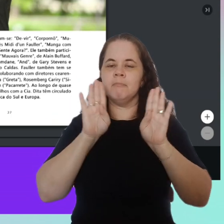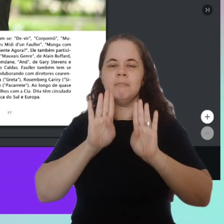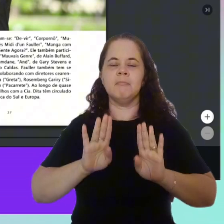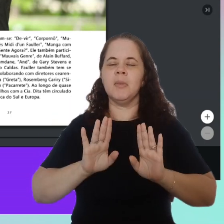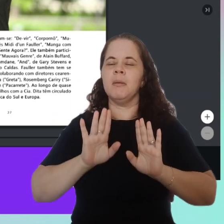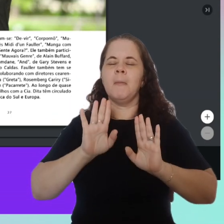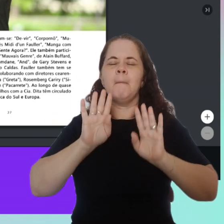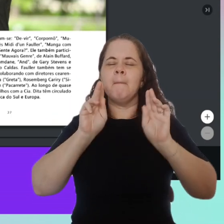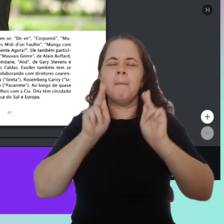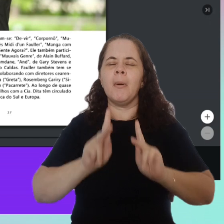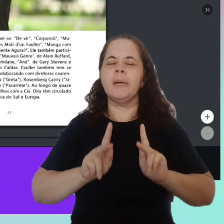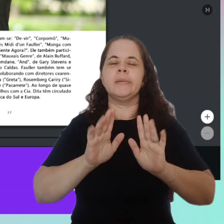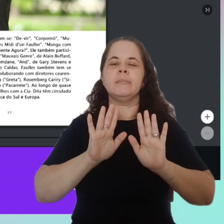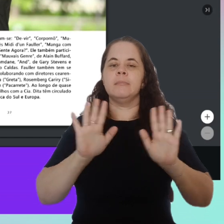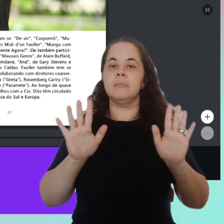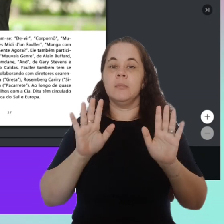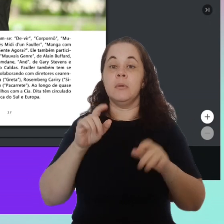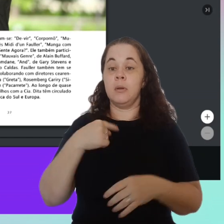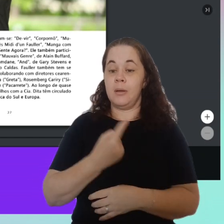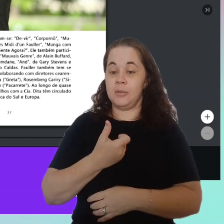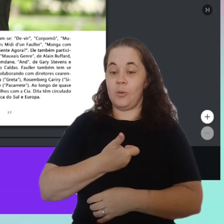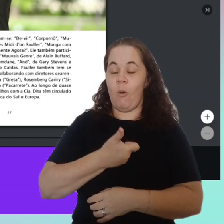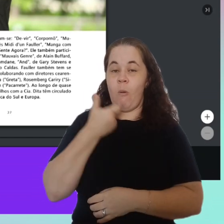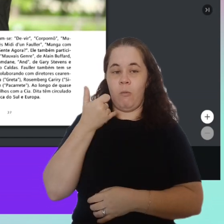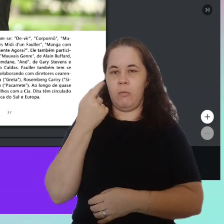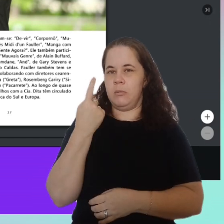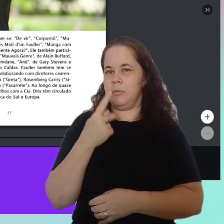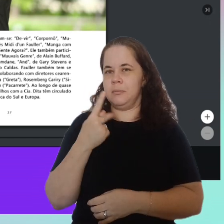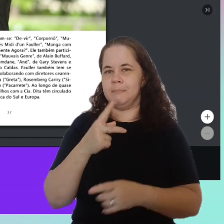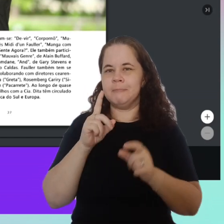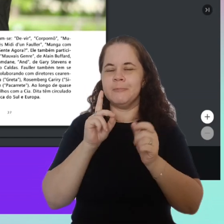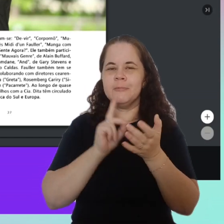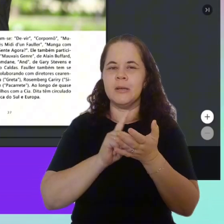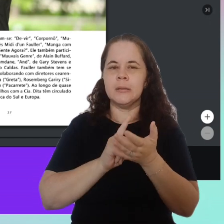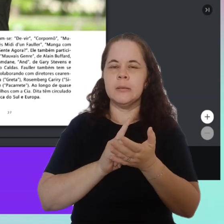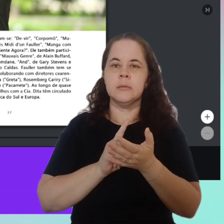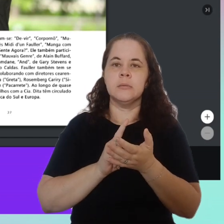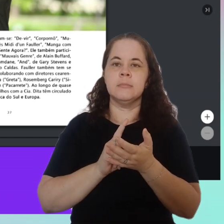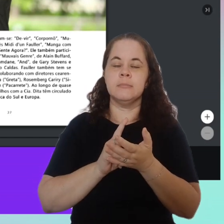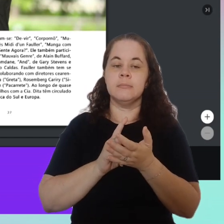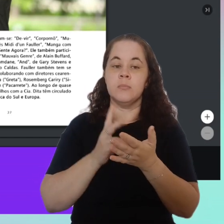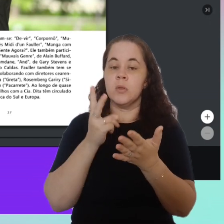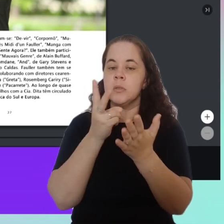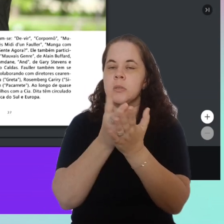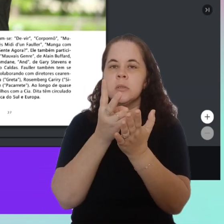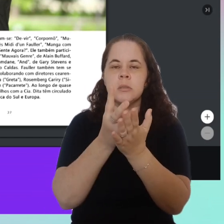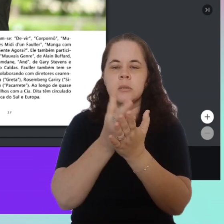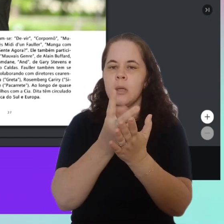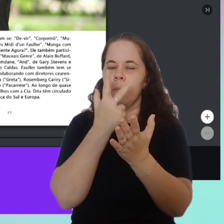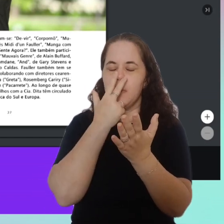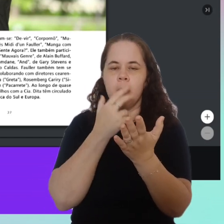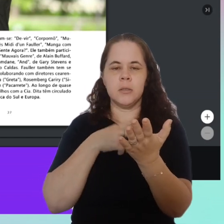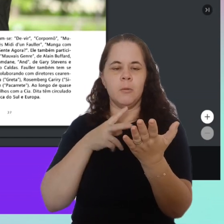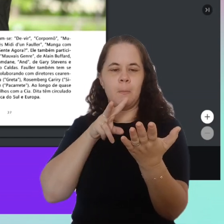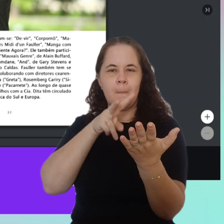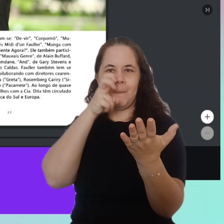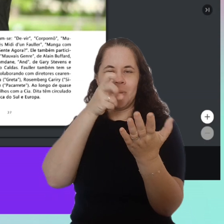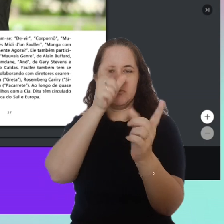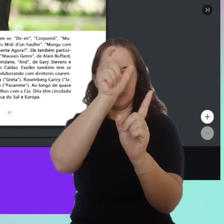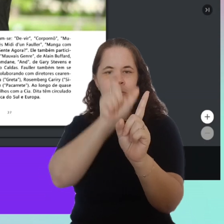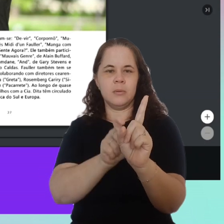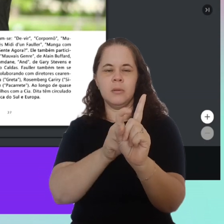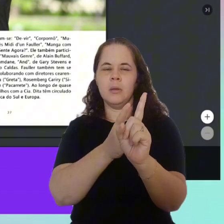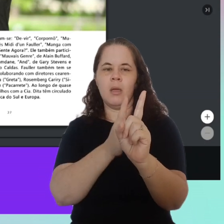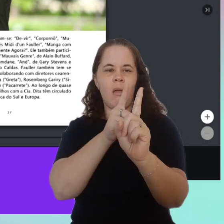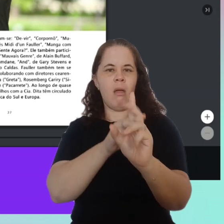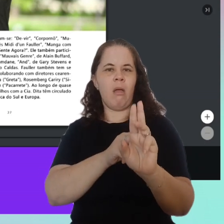figura que a gente sente muito orgulho por isso, e ele sempre serviu, por exemplo, para mim, por exemplo, de referência, de